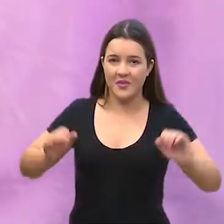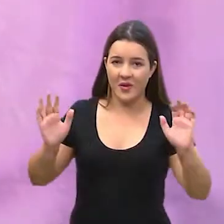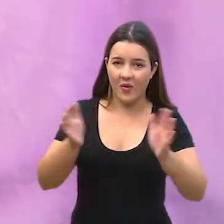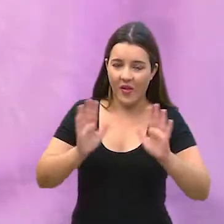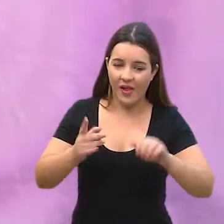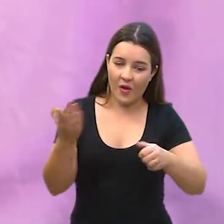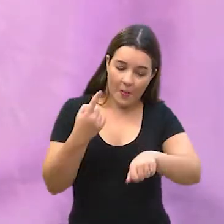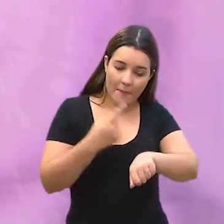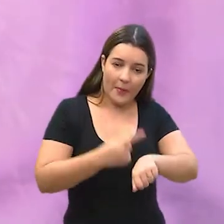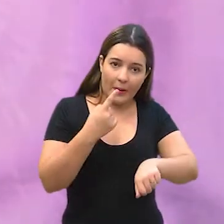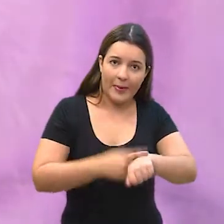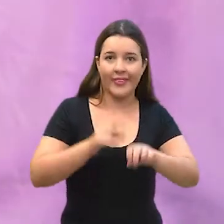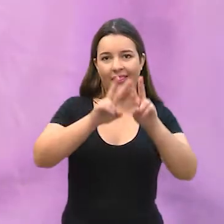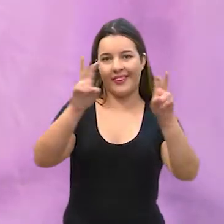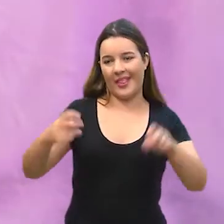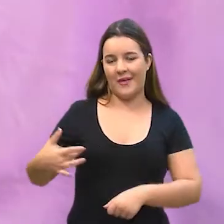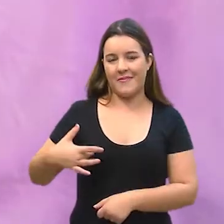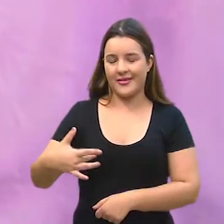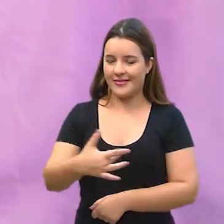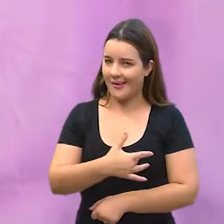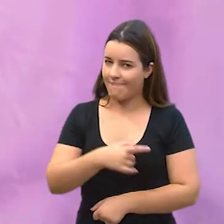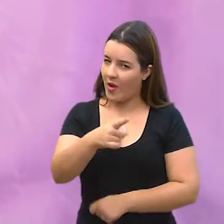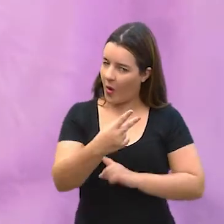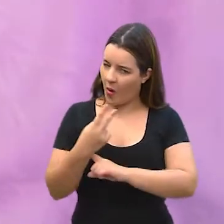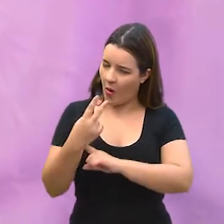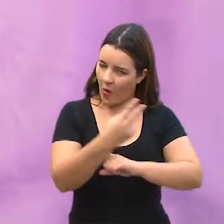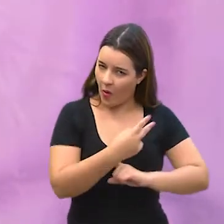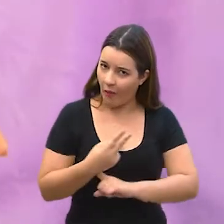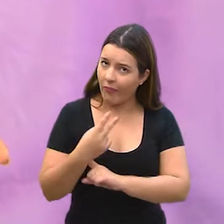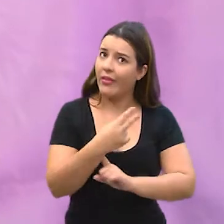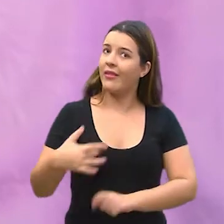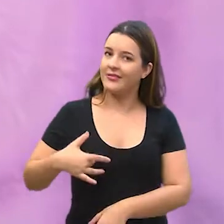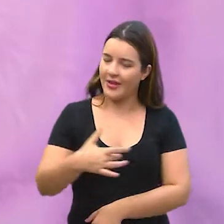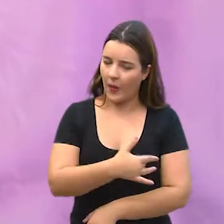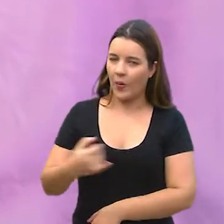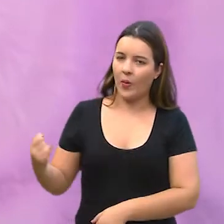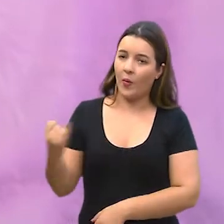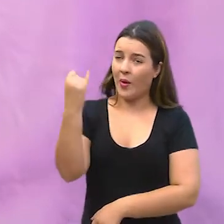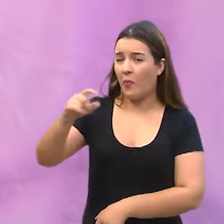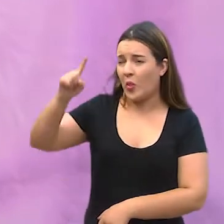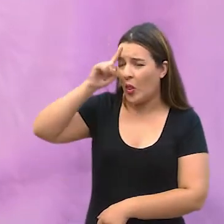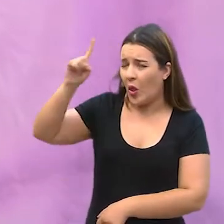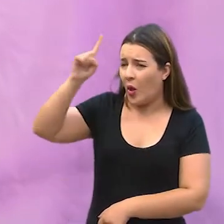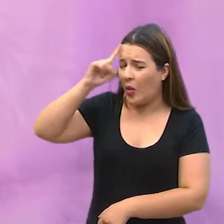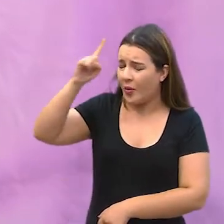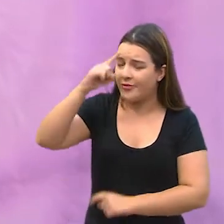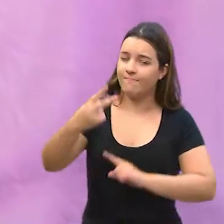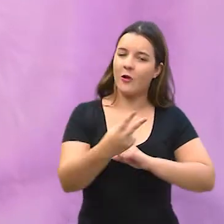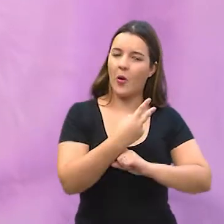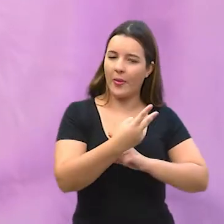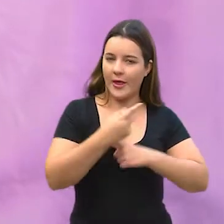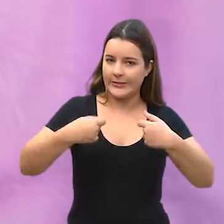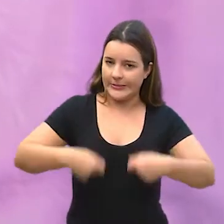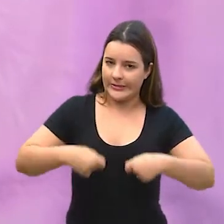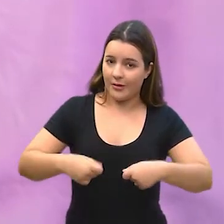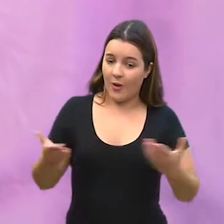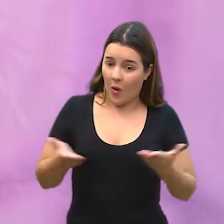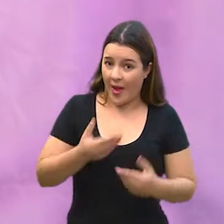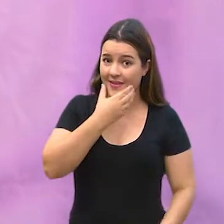Olá, é hora da gente falar de saúde. Tem-se cuidado? É bastante importante a gente manter a saúde em dia, né? Dezembro é um